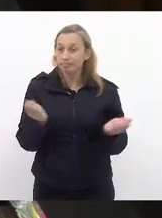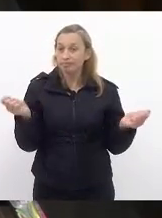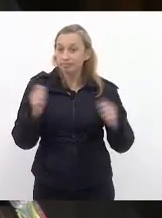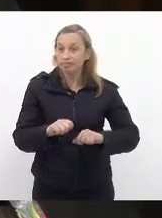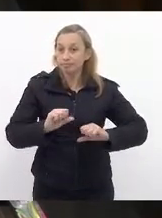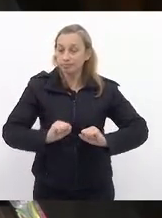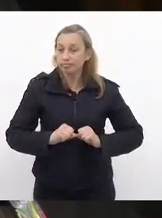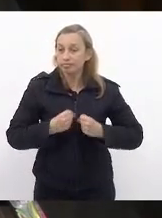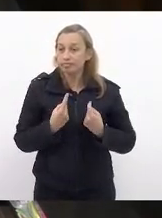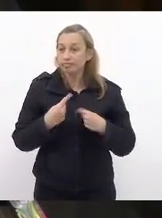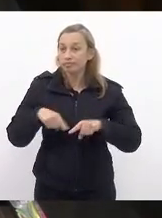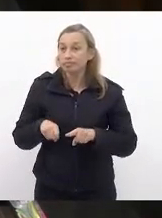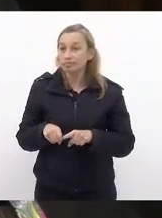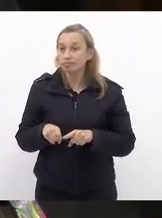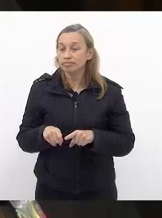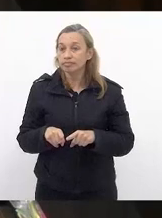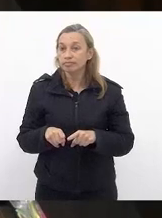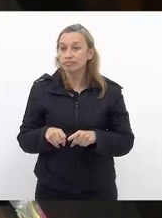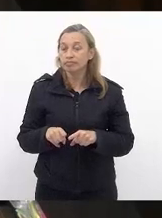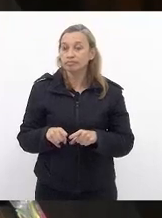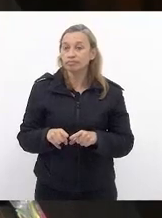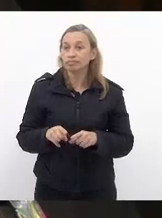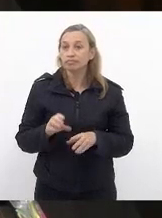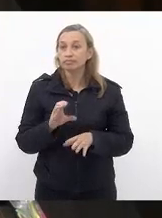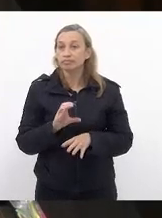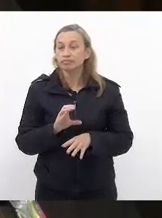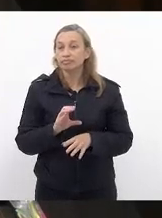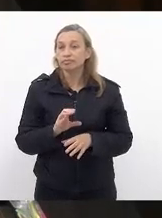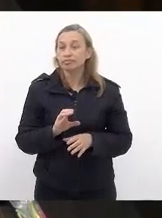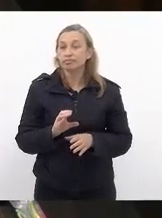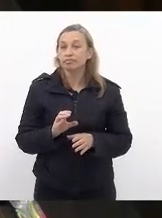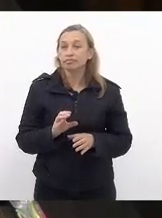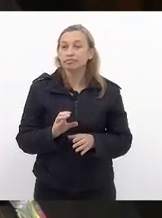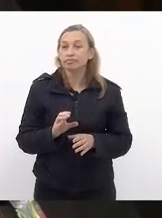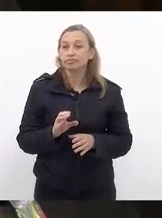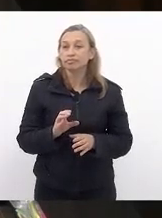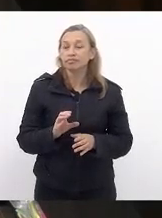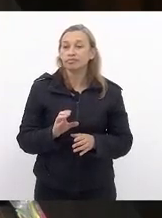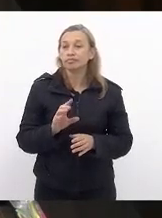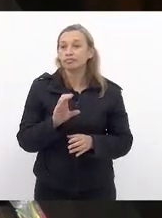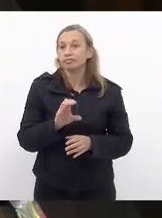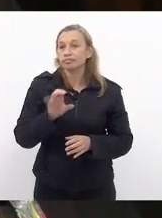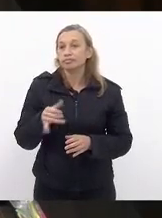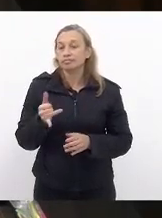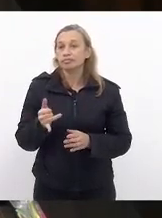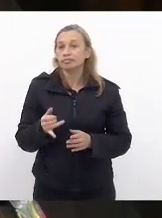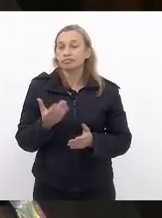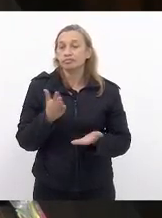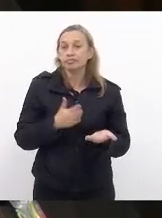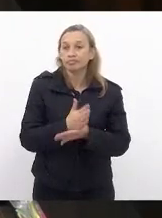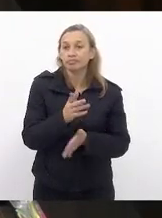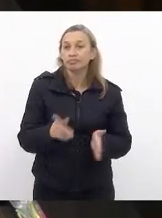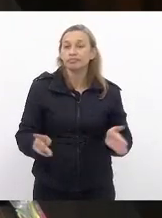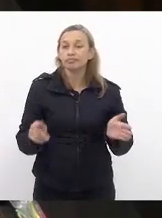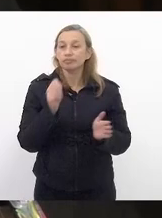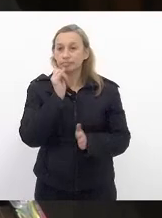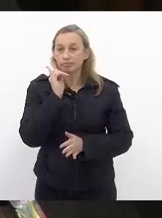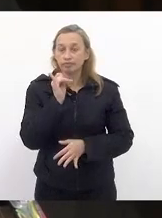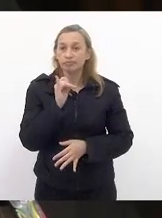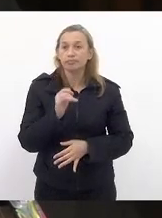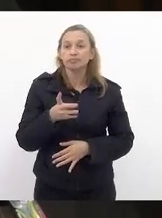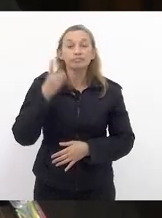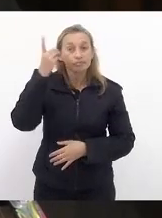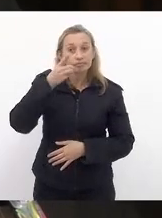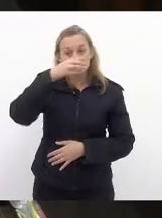a tirania na ccj e aprovar o meu relatório pela constitucionalidade deputada tia Ju